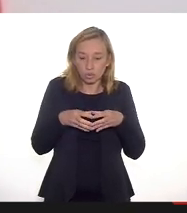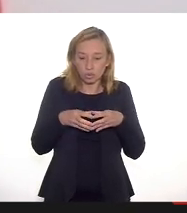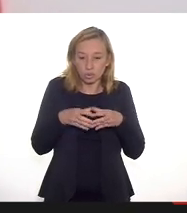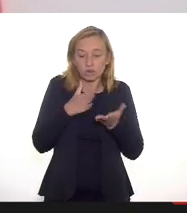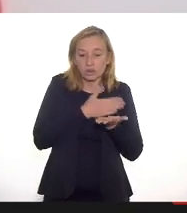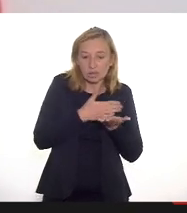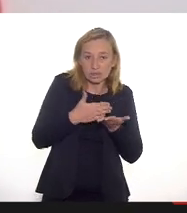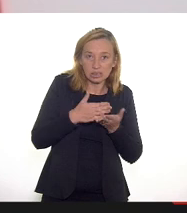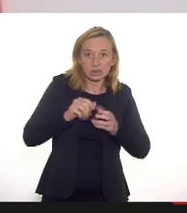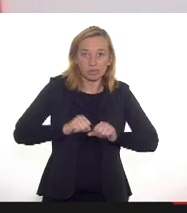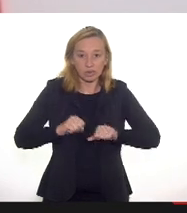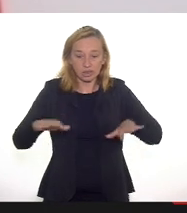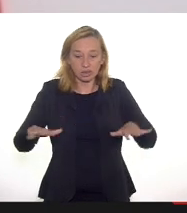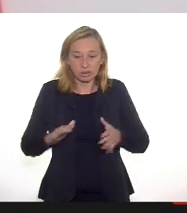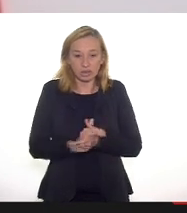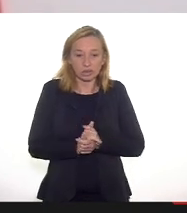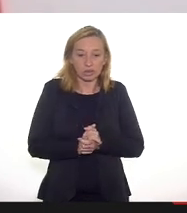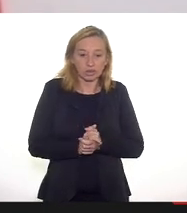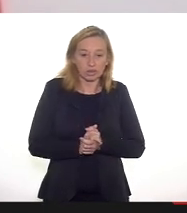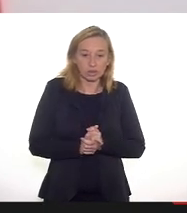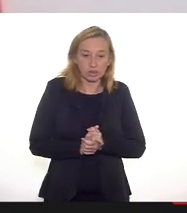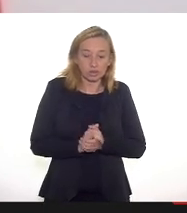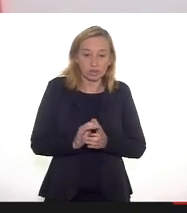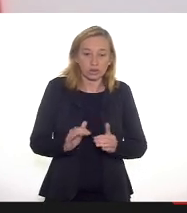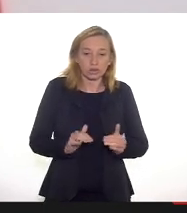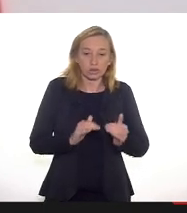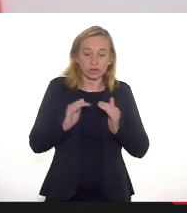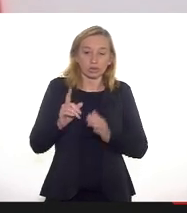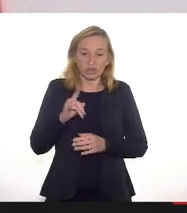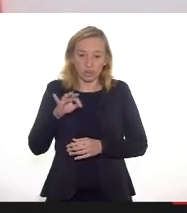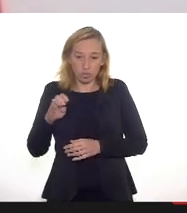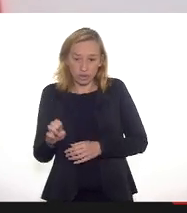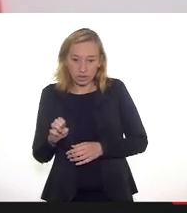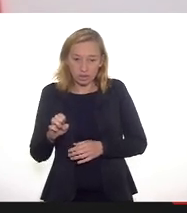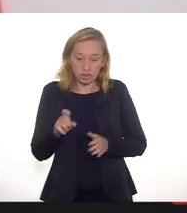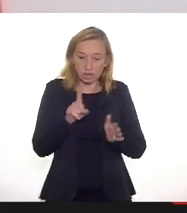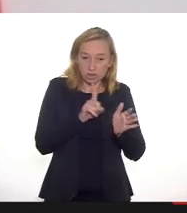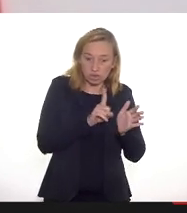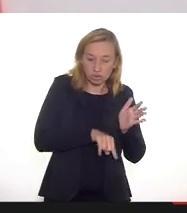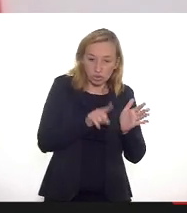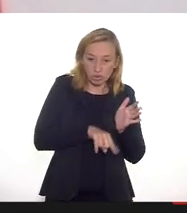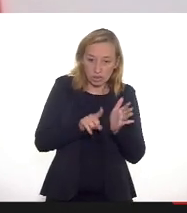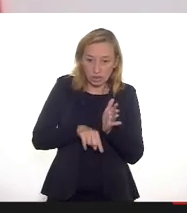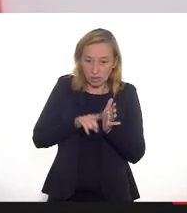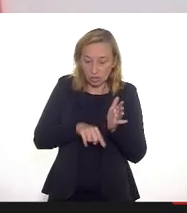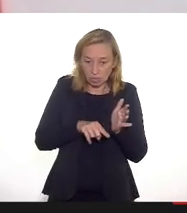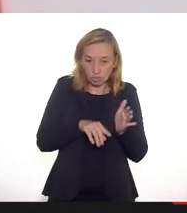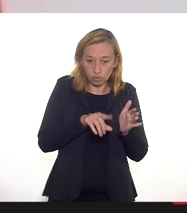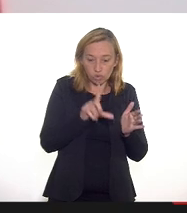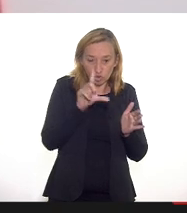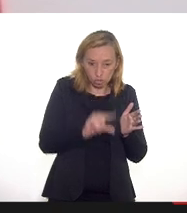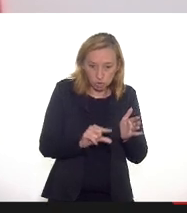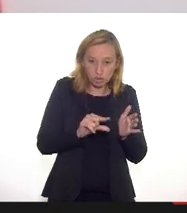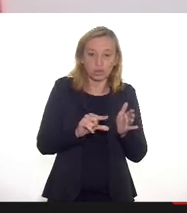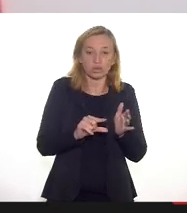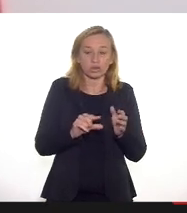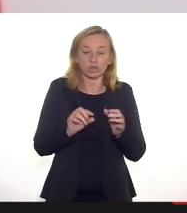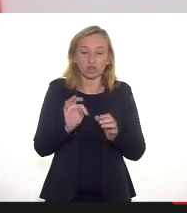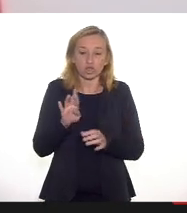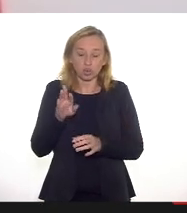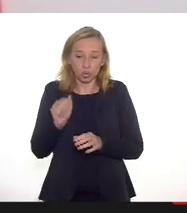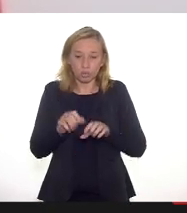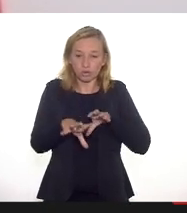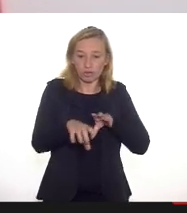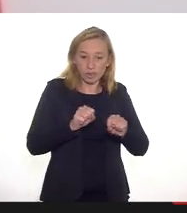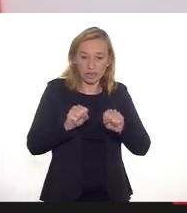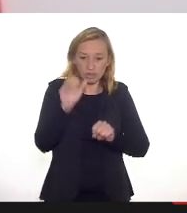dessa pandemia, que é o desmonte do subsequente e a redução de turmas, né? Principalmente de turmas de formação